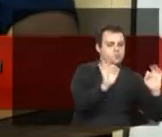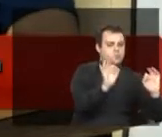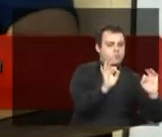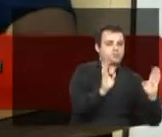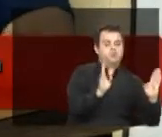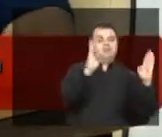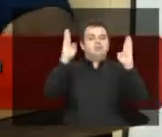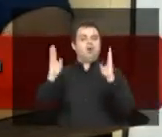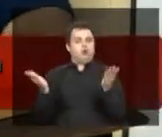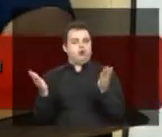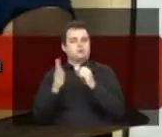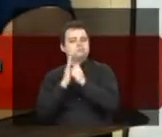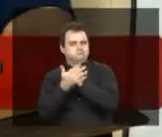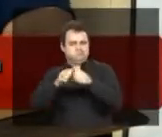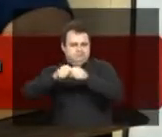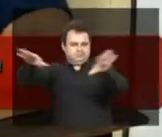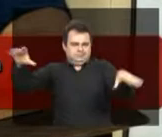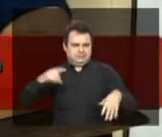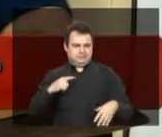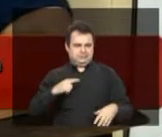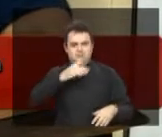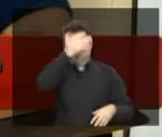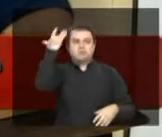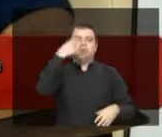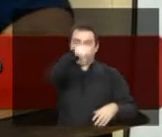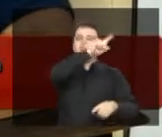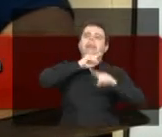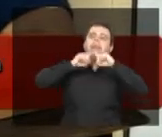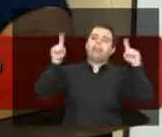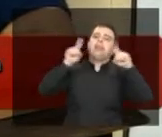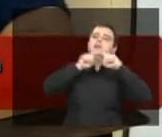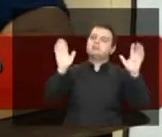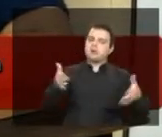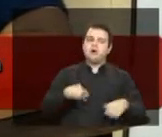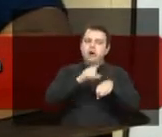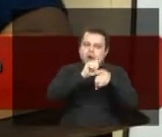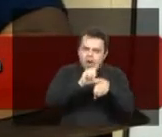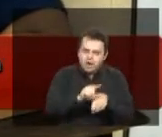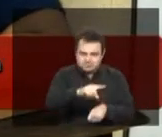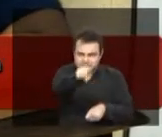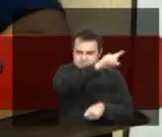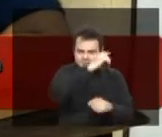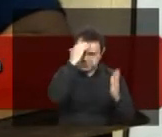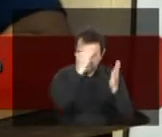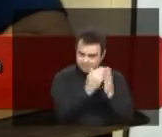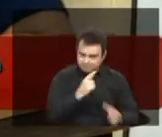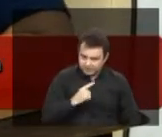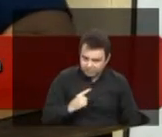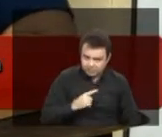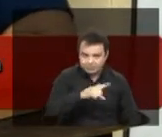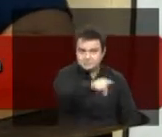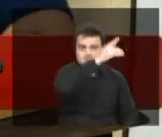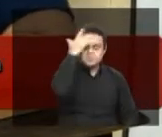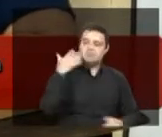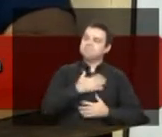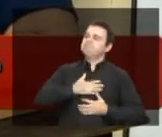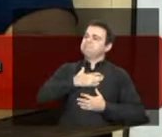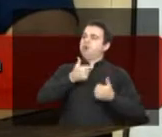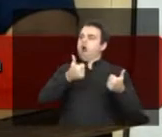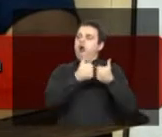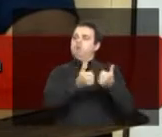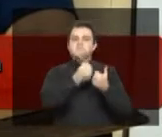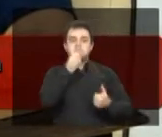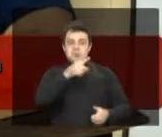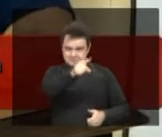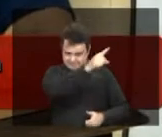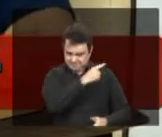com certeza iria reclamar, mas eu falo, horário, será que estão cumprindo? Será que os passageiros estão contentes, plenamente